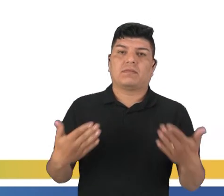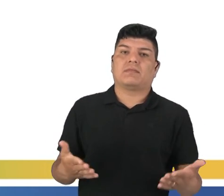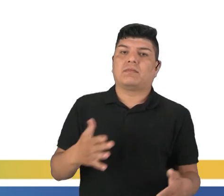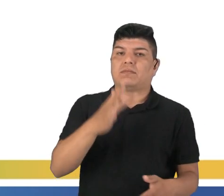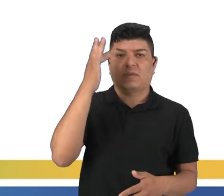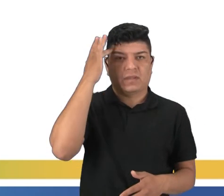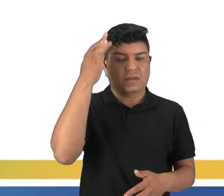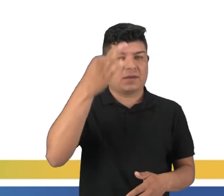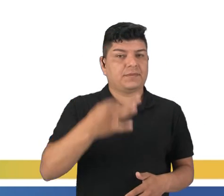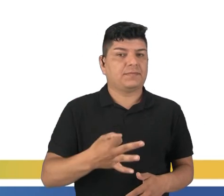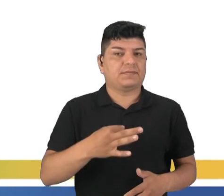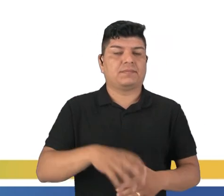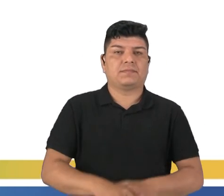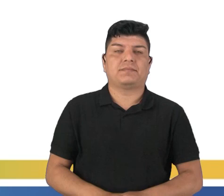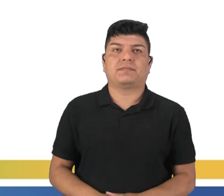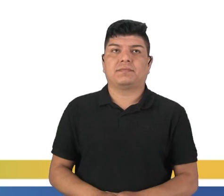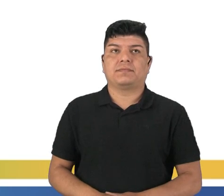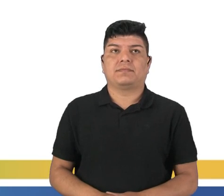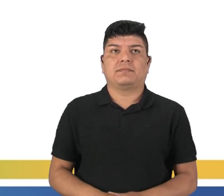vocês acham que está correto?